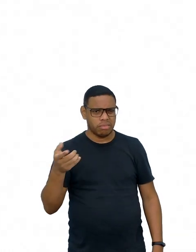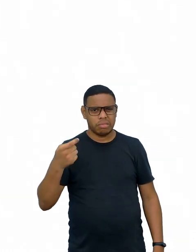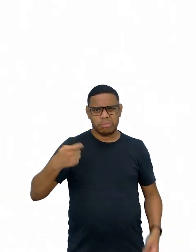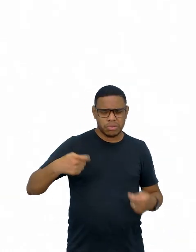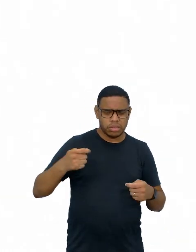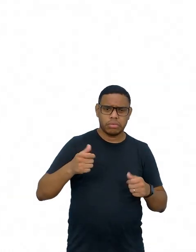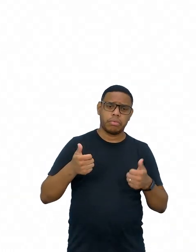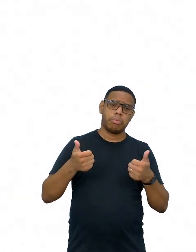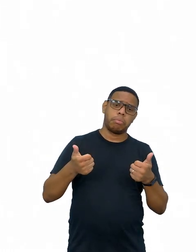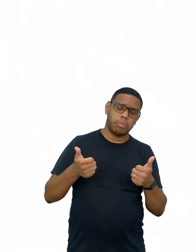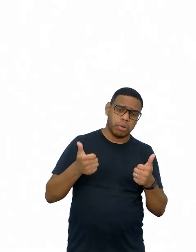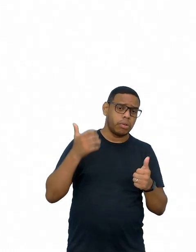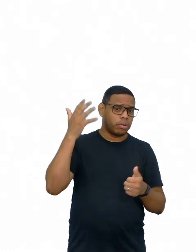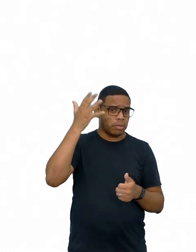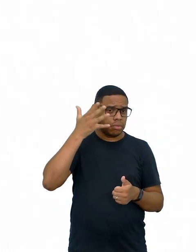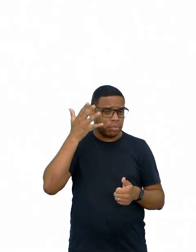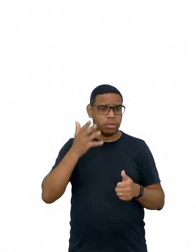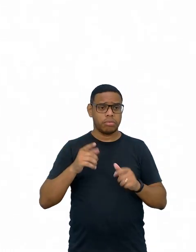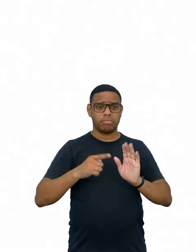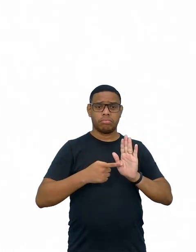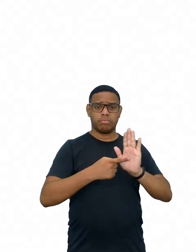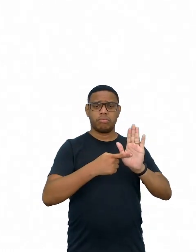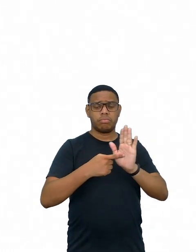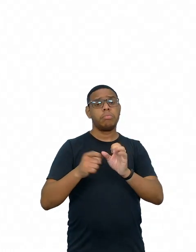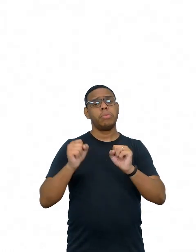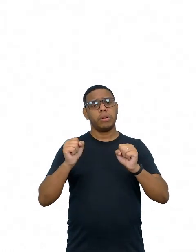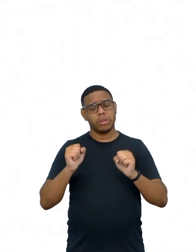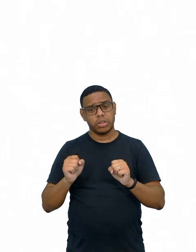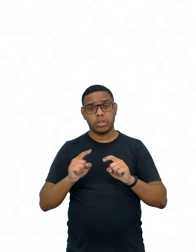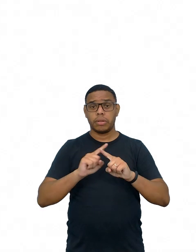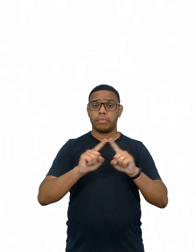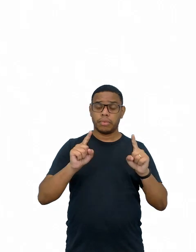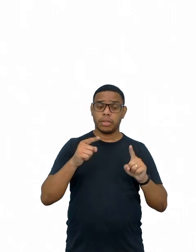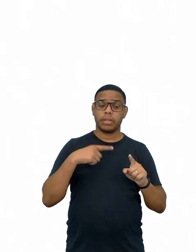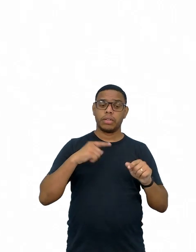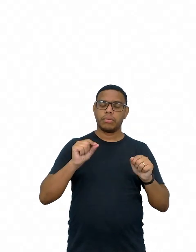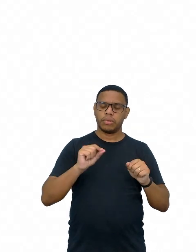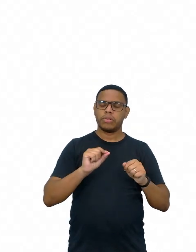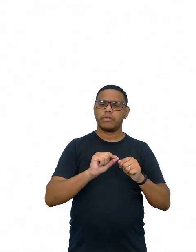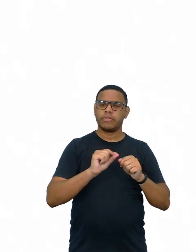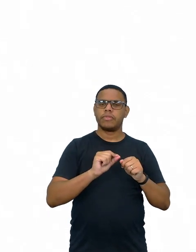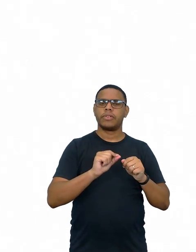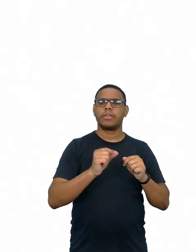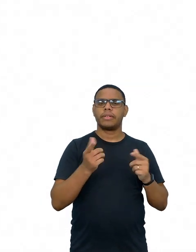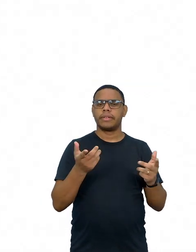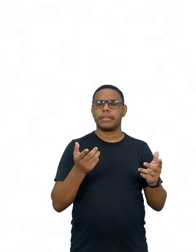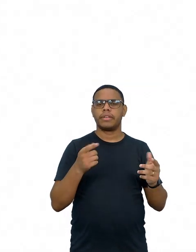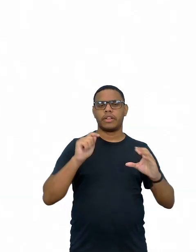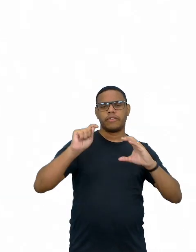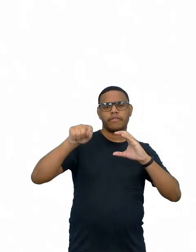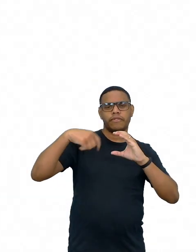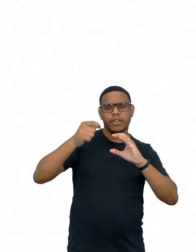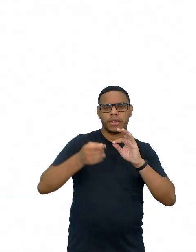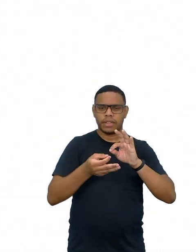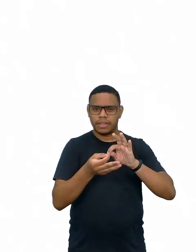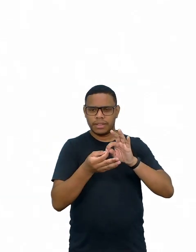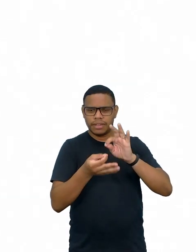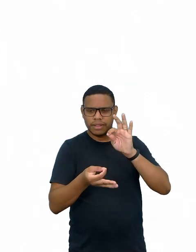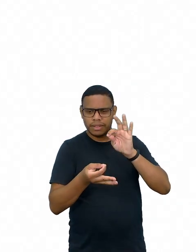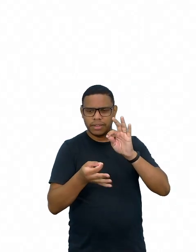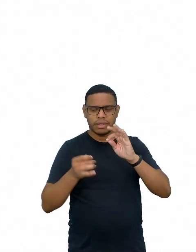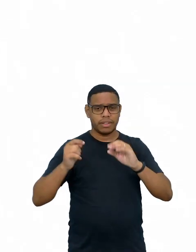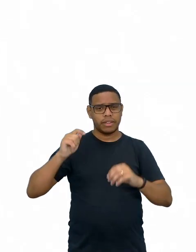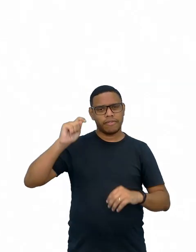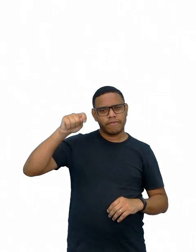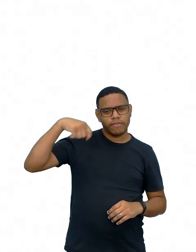Tudo bem, um bom seminário não está descartado. Mas a gente pode fazer pôster, a gente pode fazer vídeos curtos,